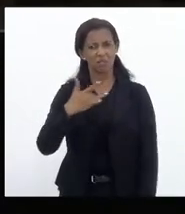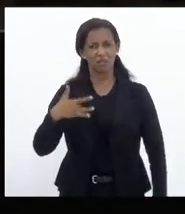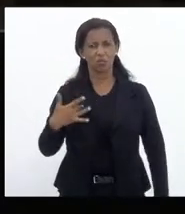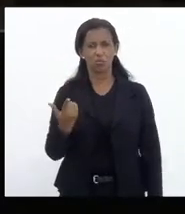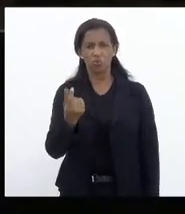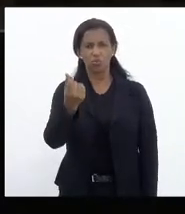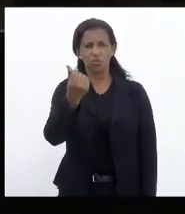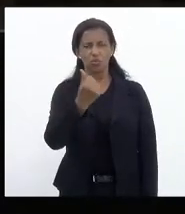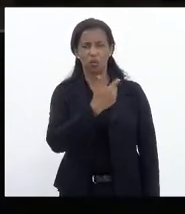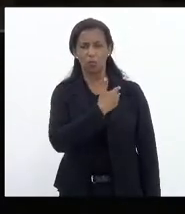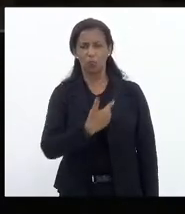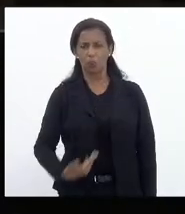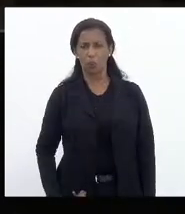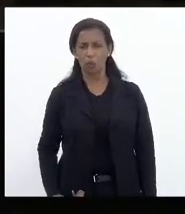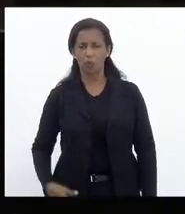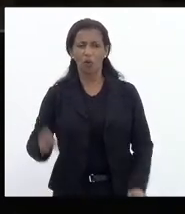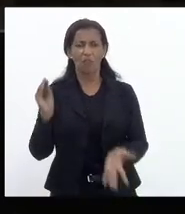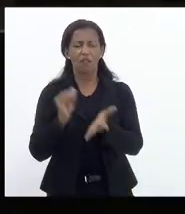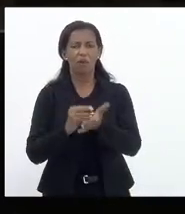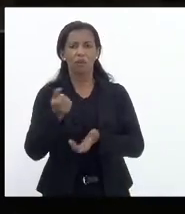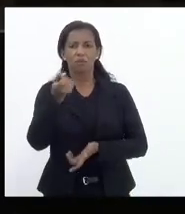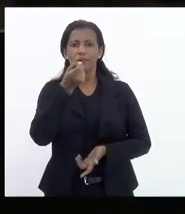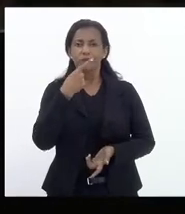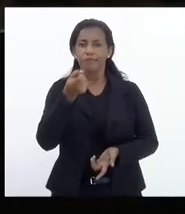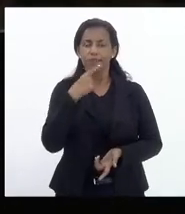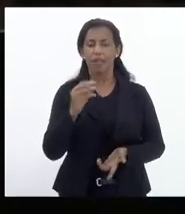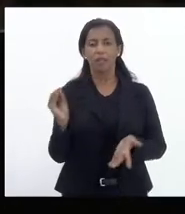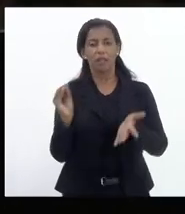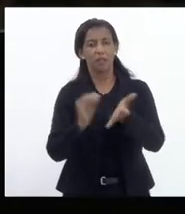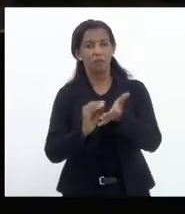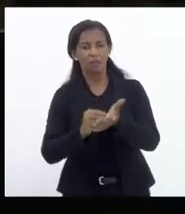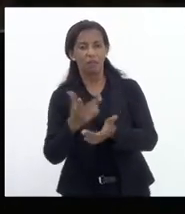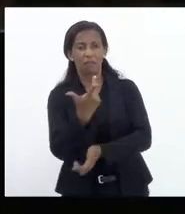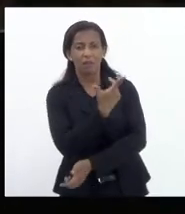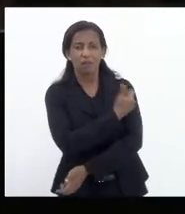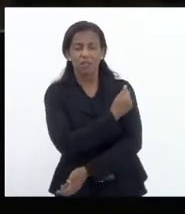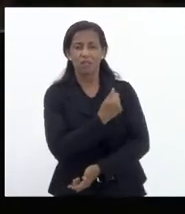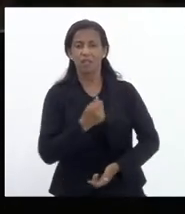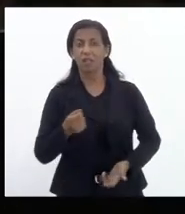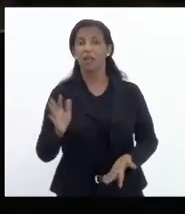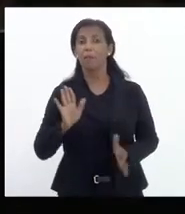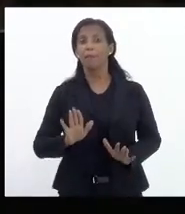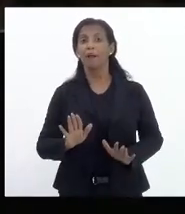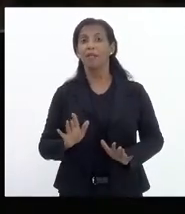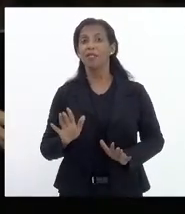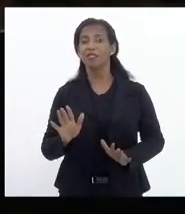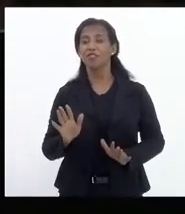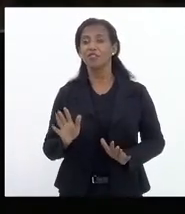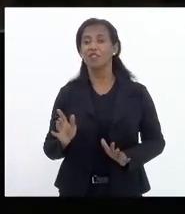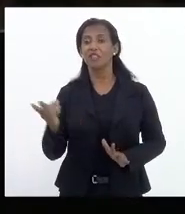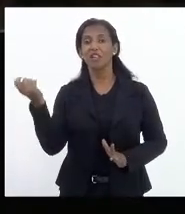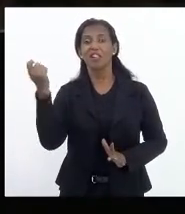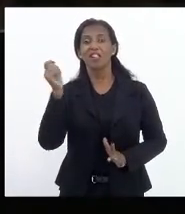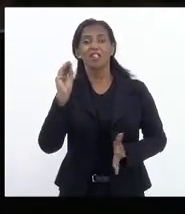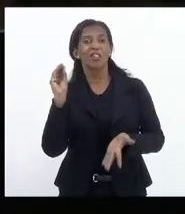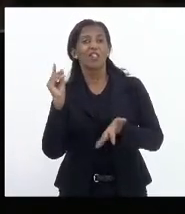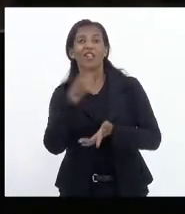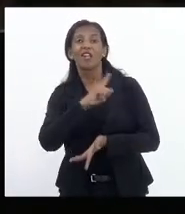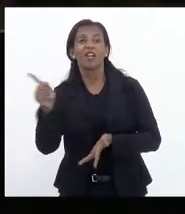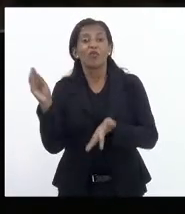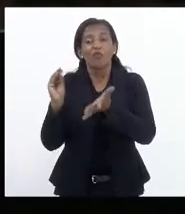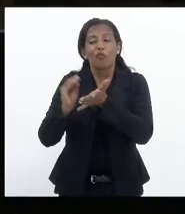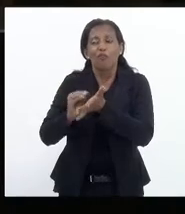público faltando medicamento faltando dinheiro para vacina mas não faltava maracutaia